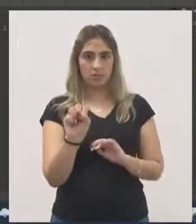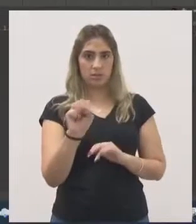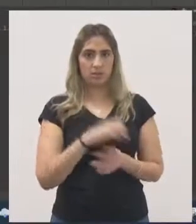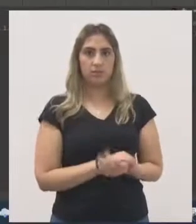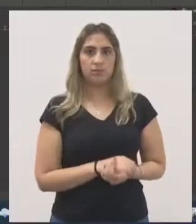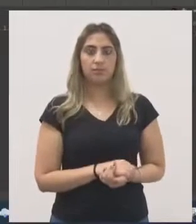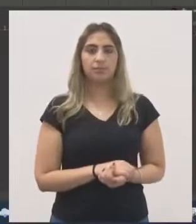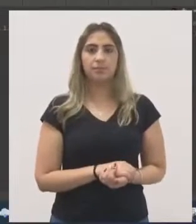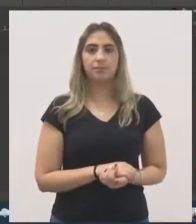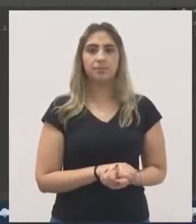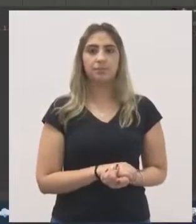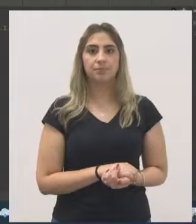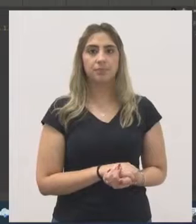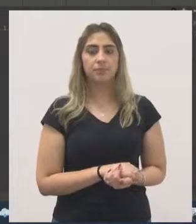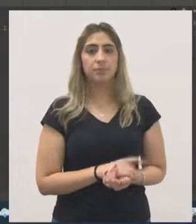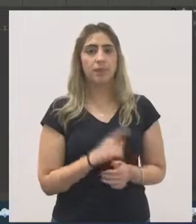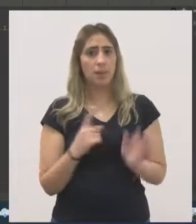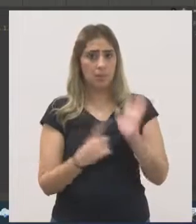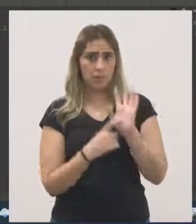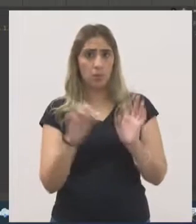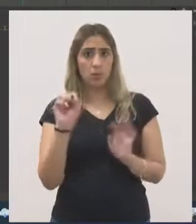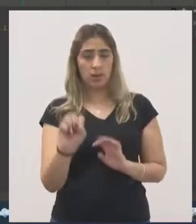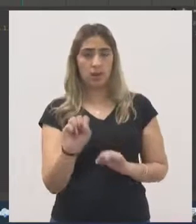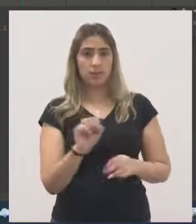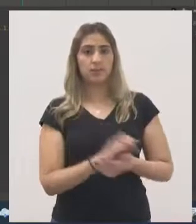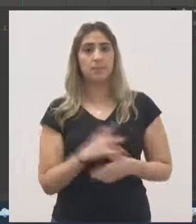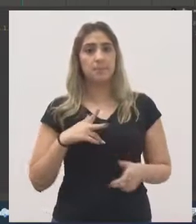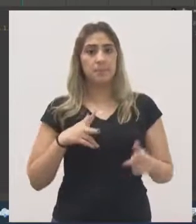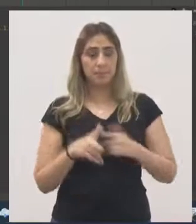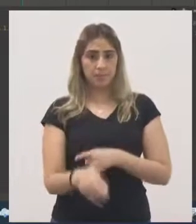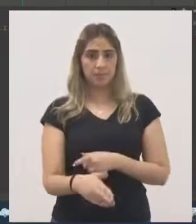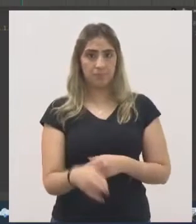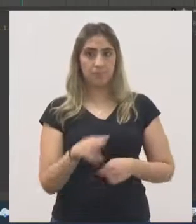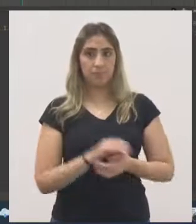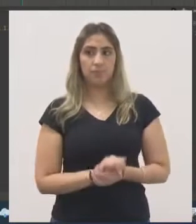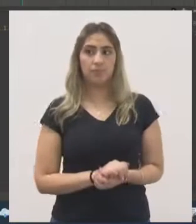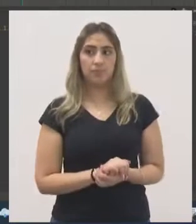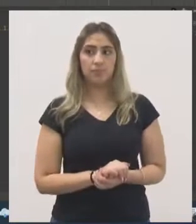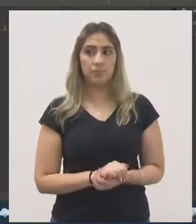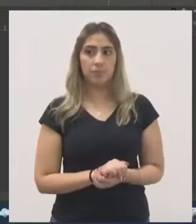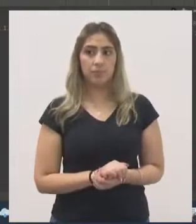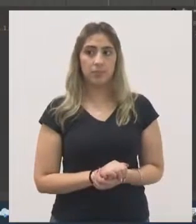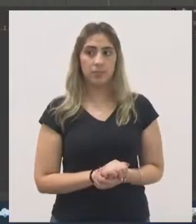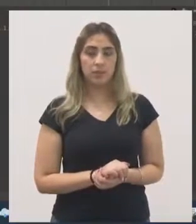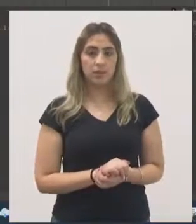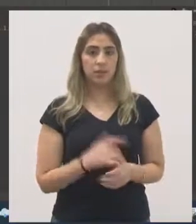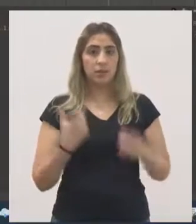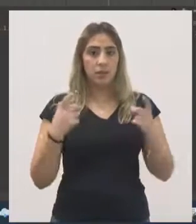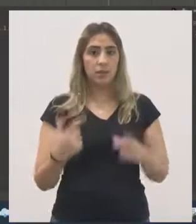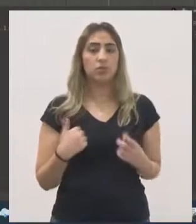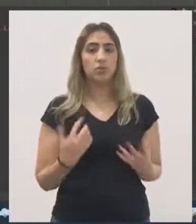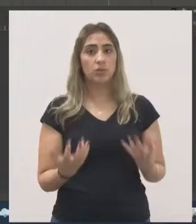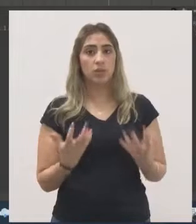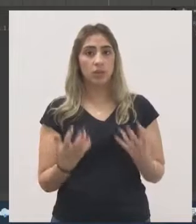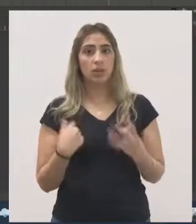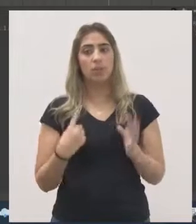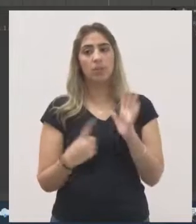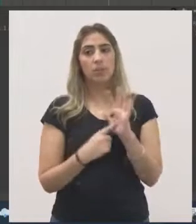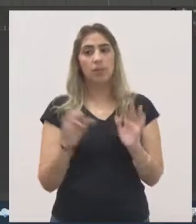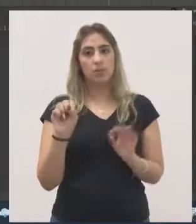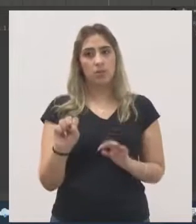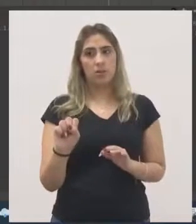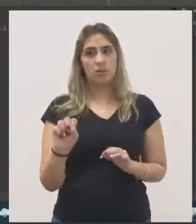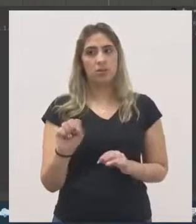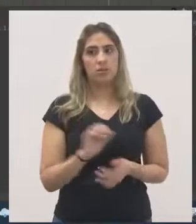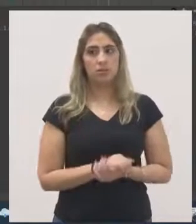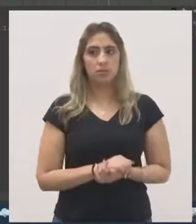S. Apertou S, corta. Tá vendo? Aonde eu quero eu aperto S e ele